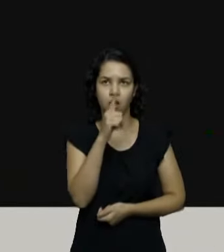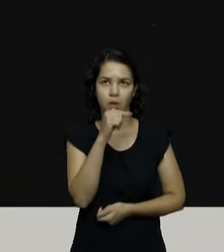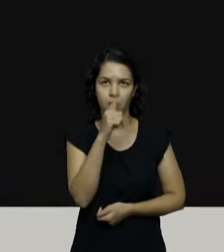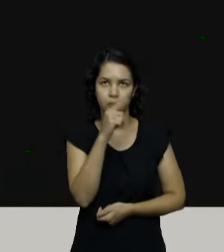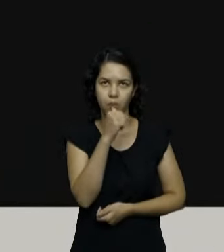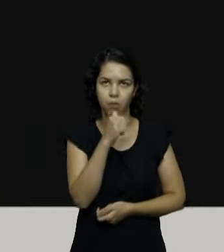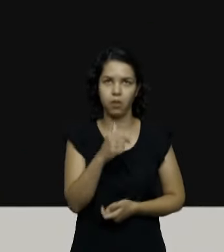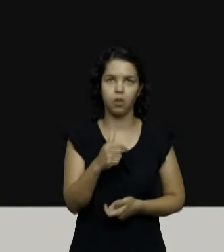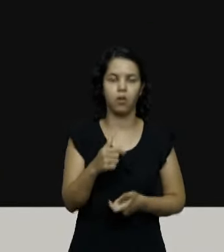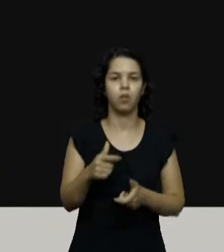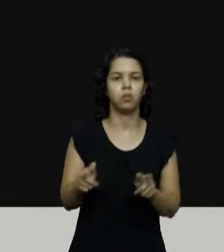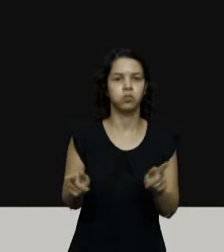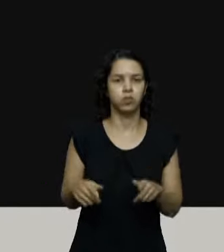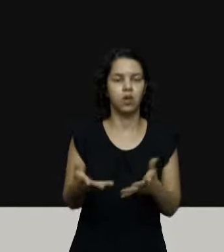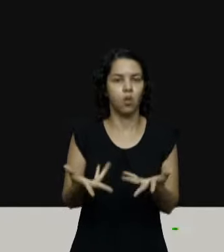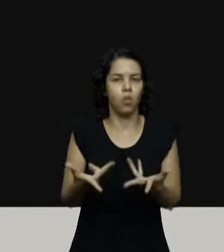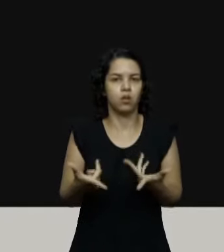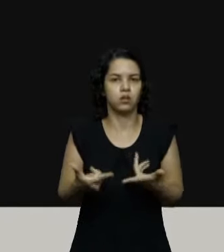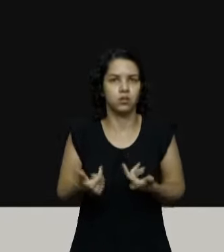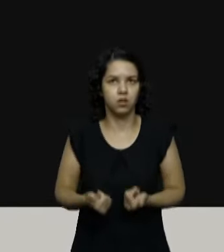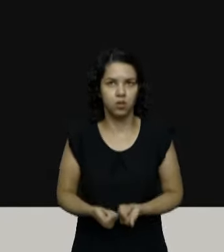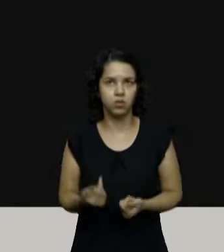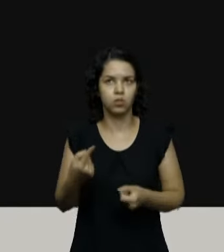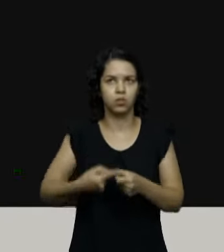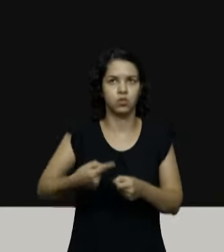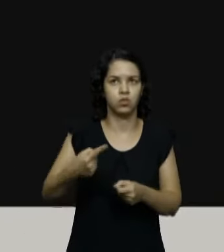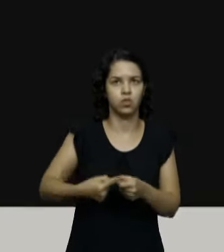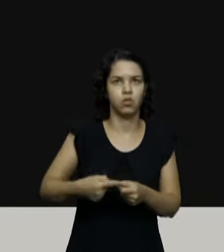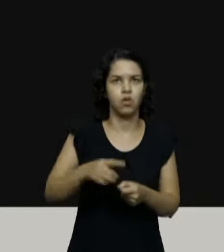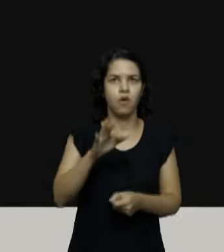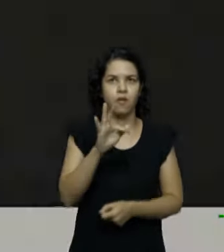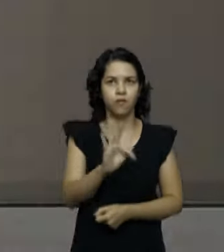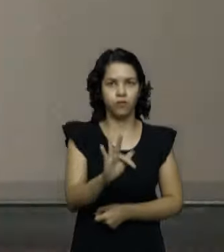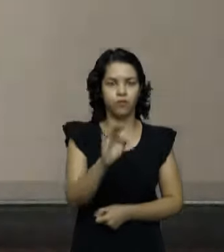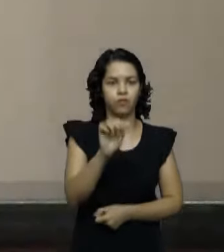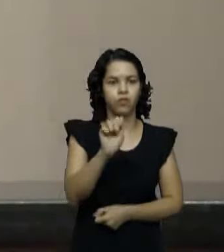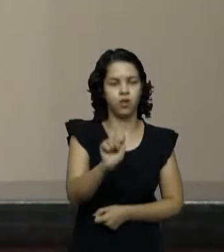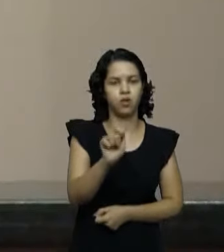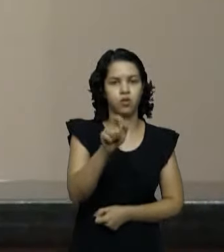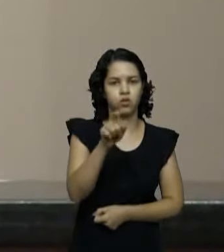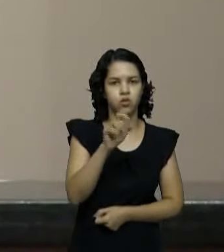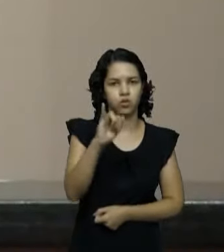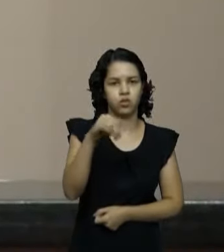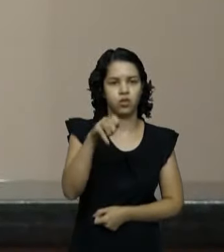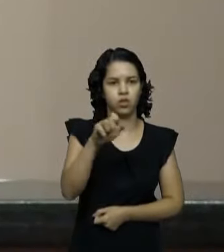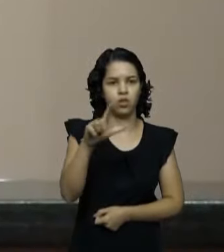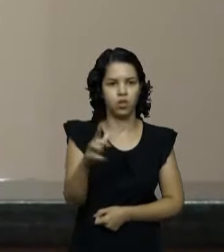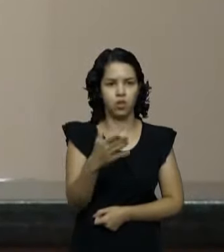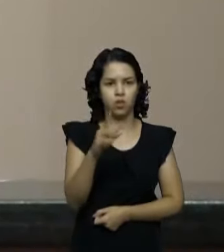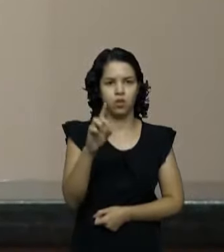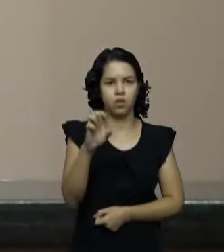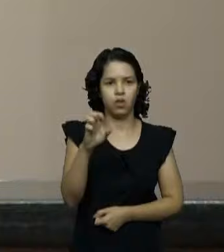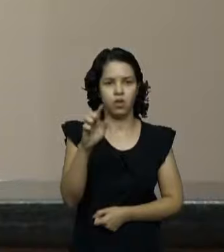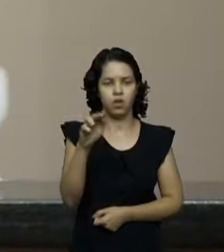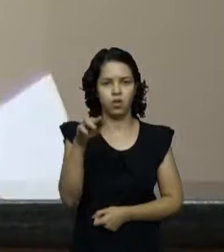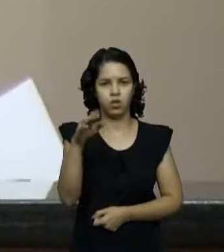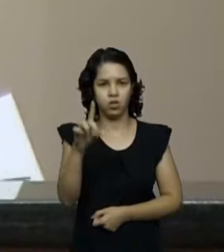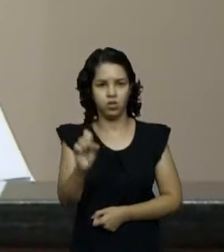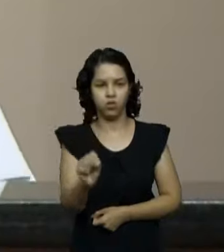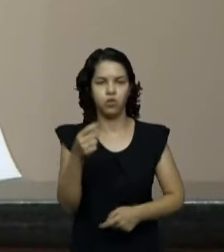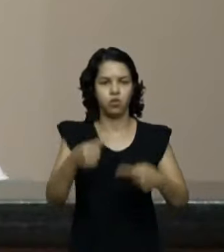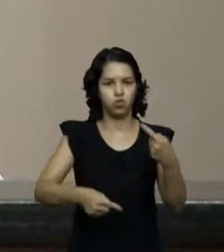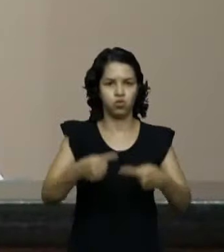armazenamento e qualidade de água no município de Faxinal dos Guedes. Em discussão, não havendo quem queira discutir, em